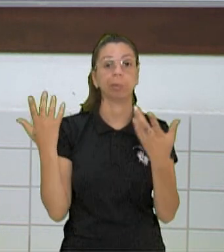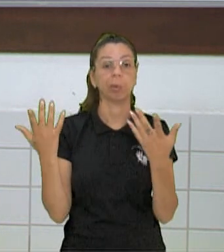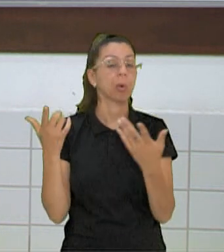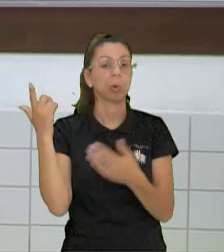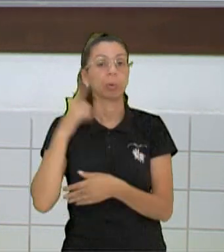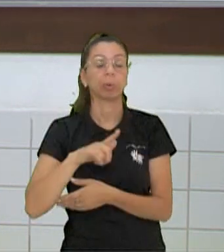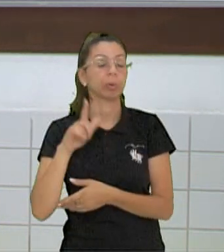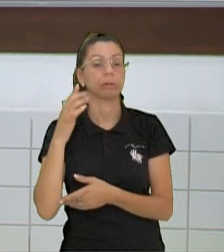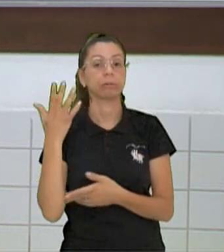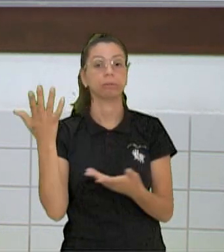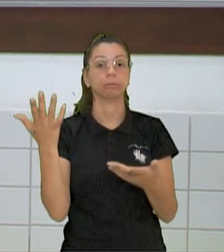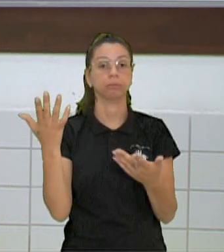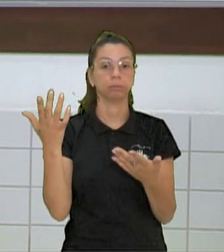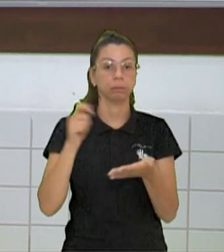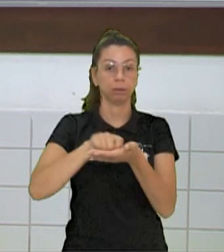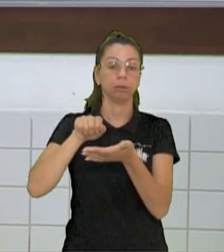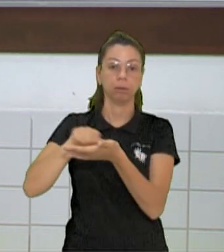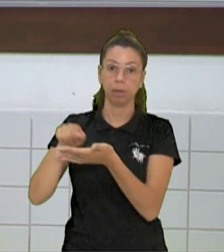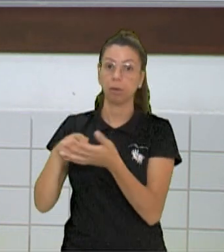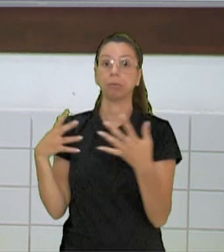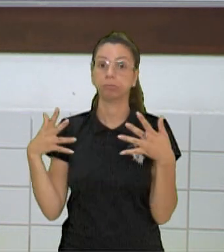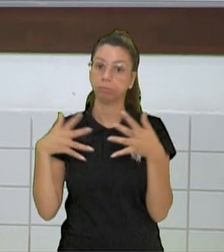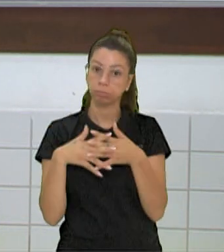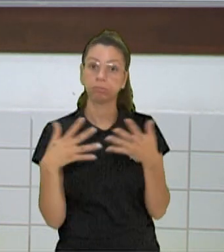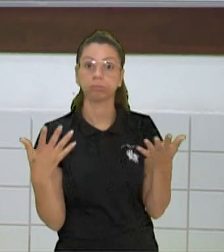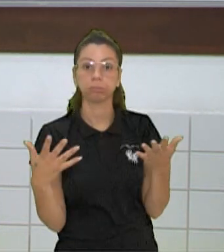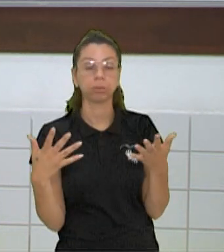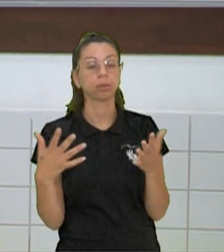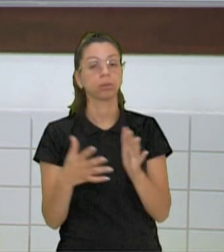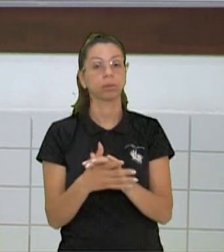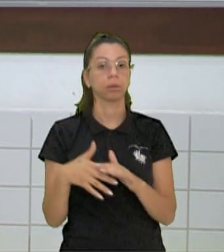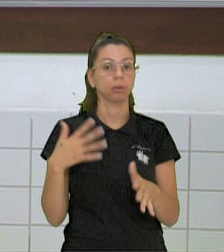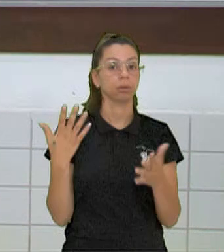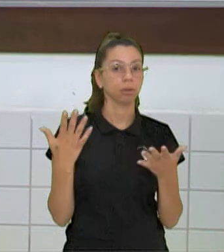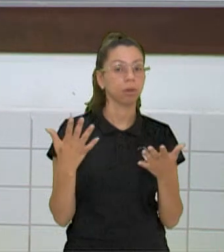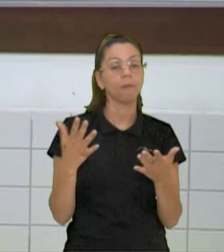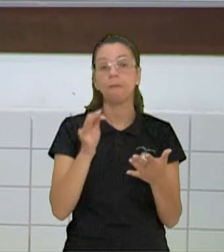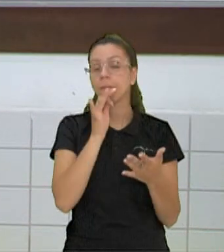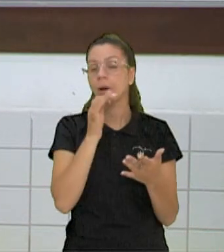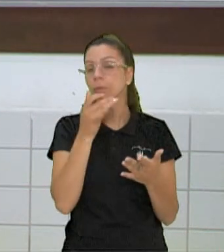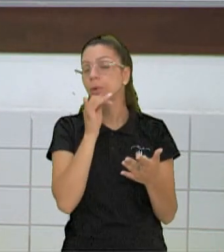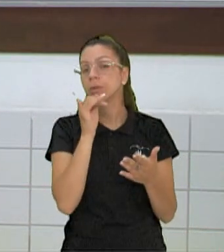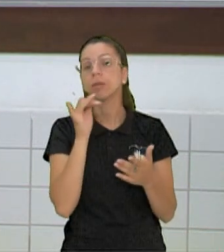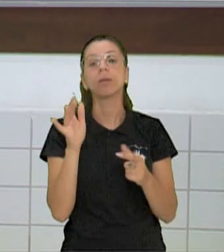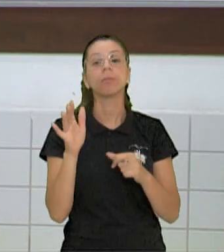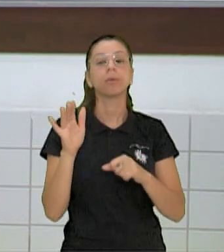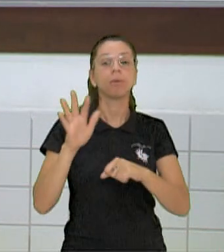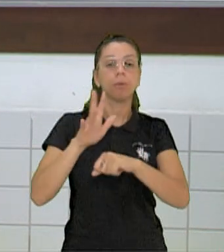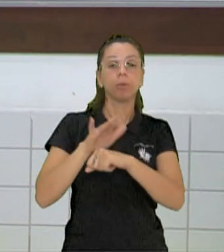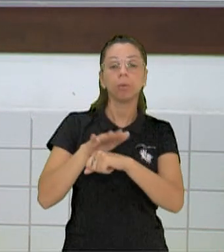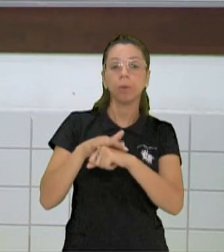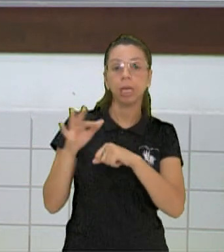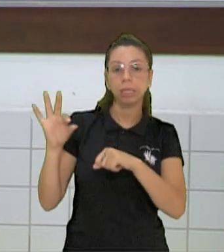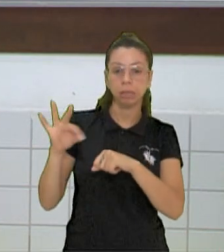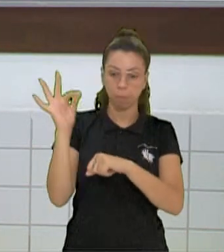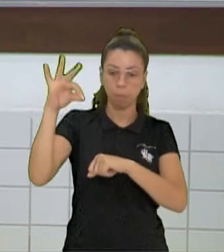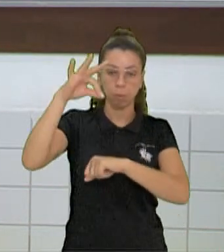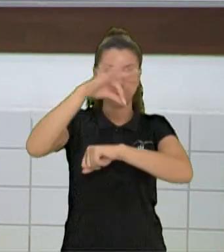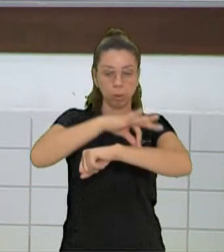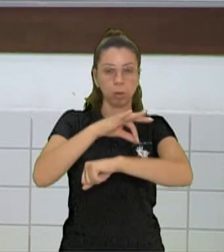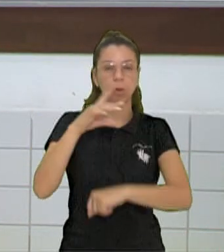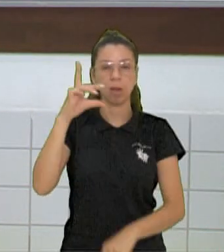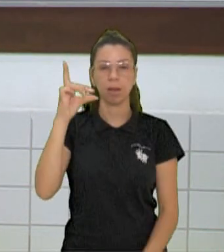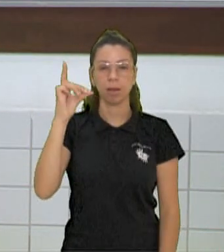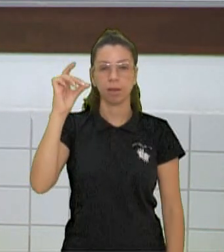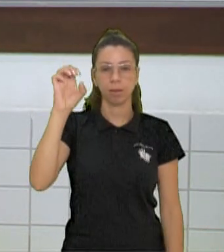número de mosquitos. É complicado, né? Por isso que a gente fala lá do mosquito Aedes aegypti, né, da dengue, para tomar todo cuidado aí, de